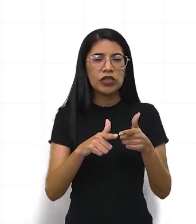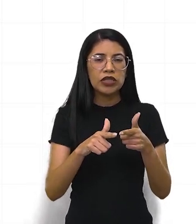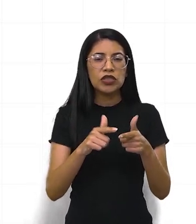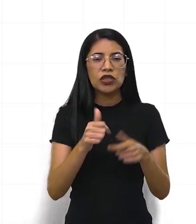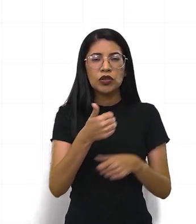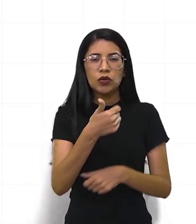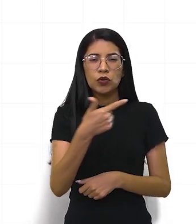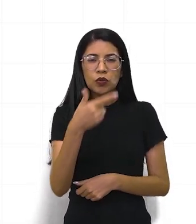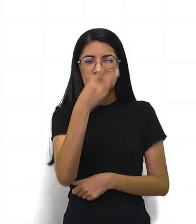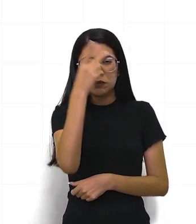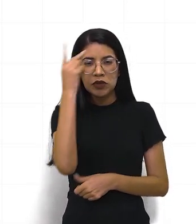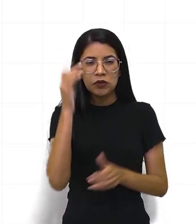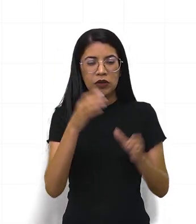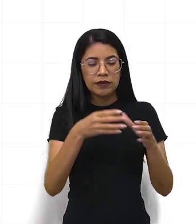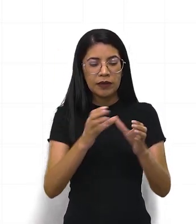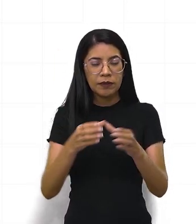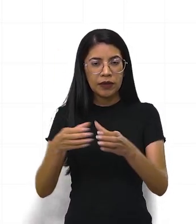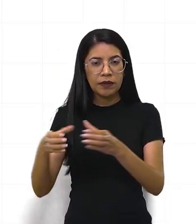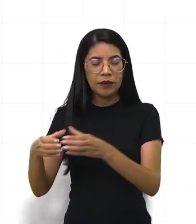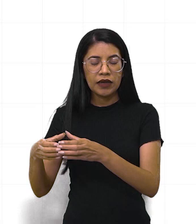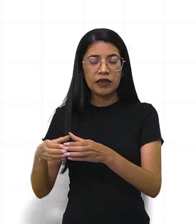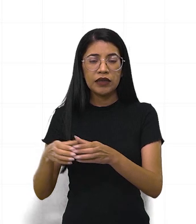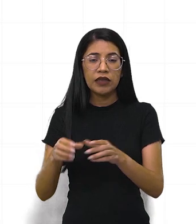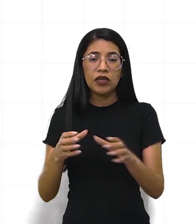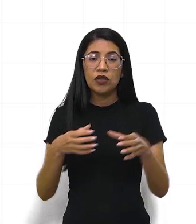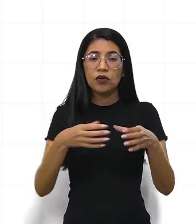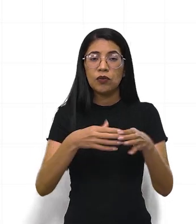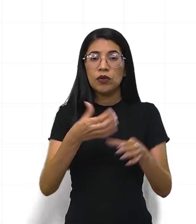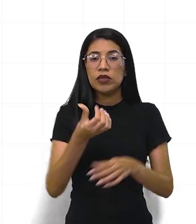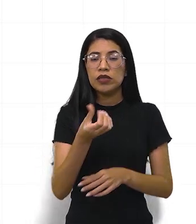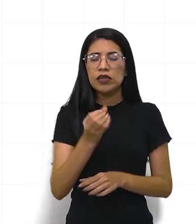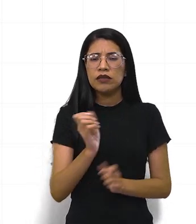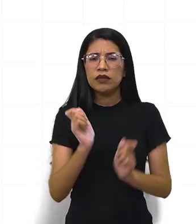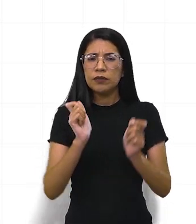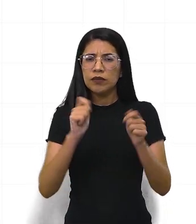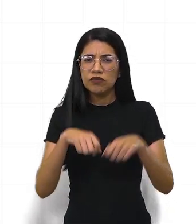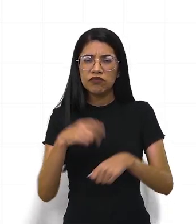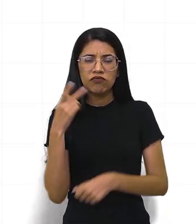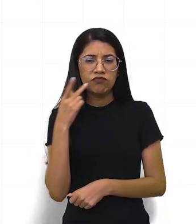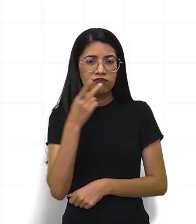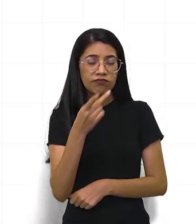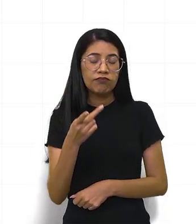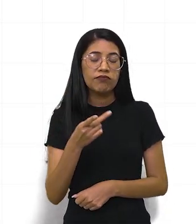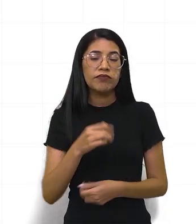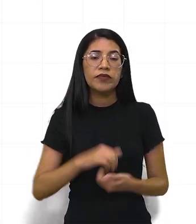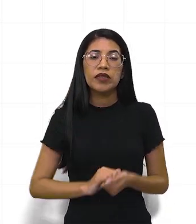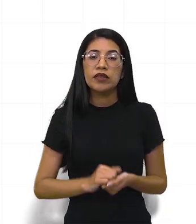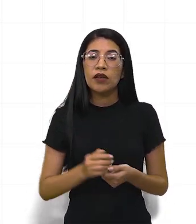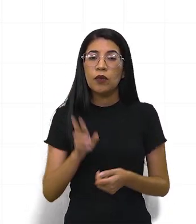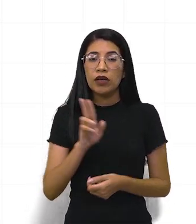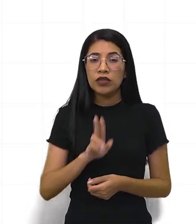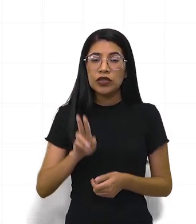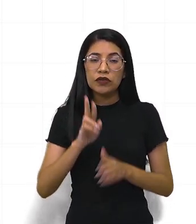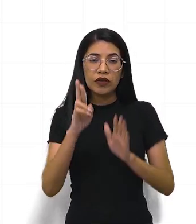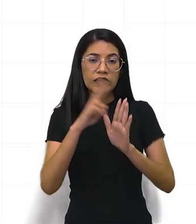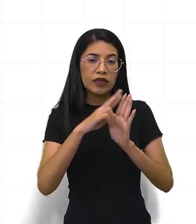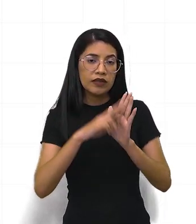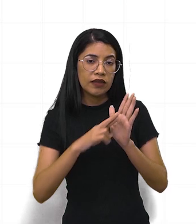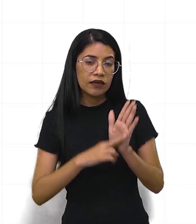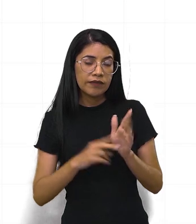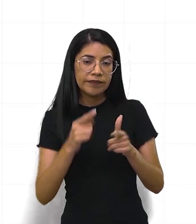12 pessoas e em grupos de 60? Será possível, sim ou não? Aí que a gente usa os critérios de